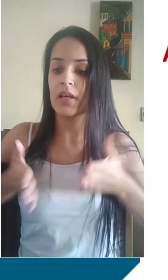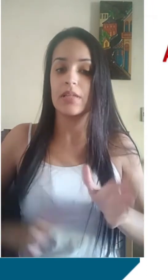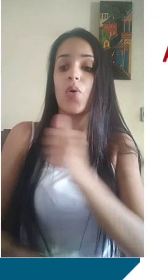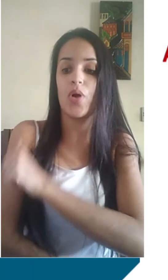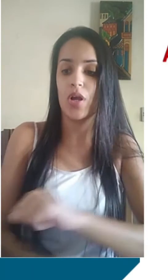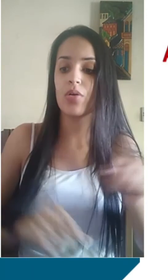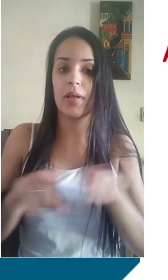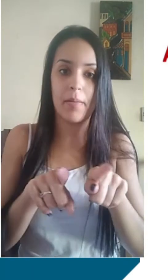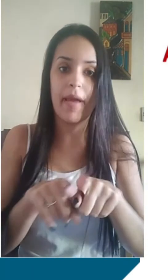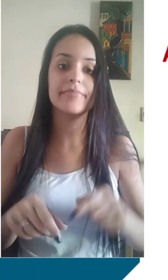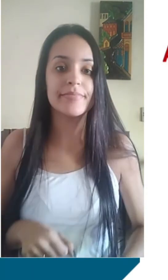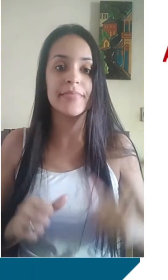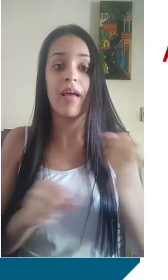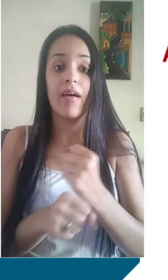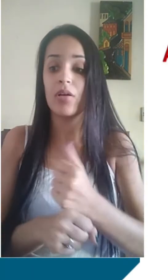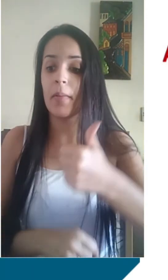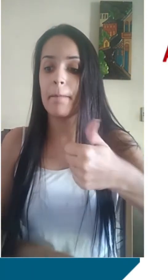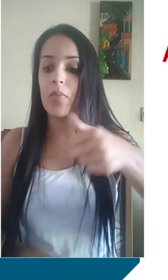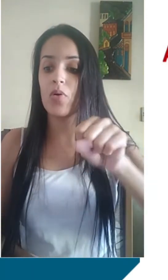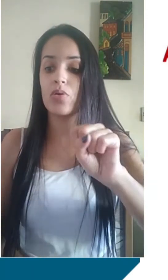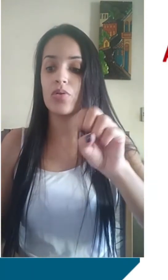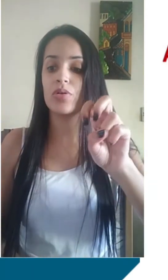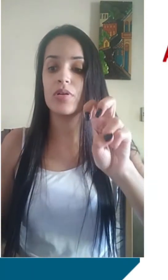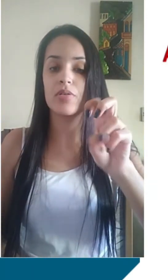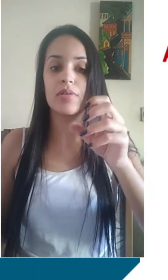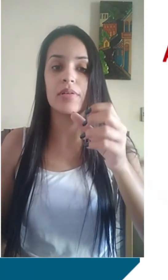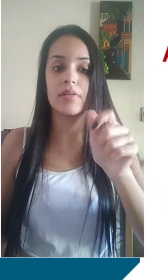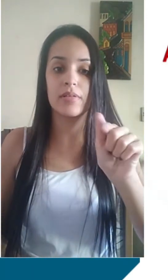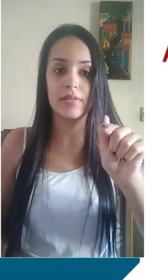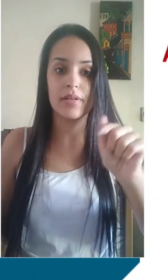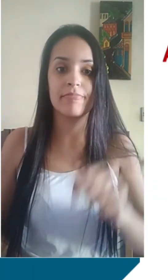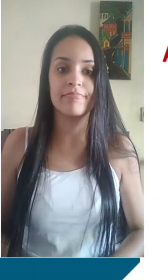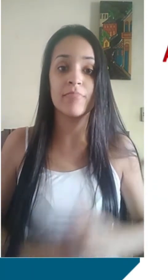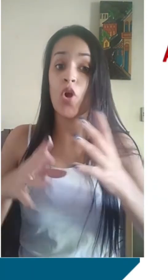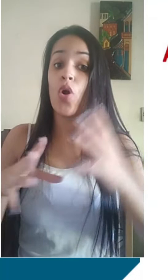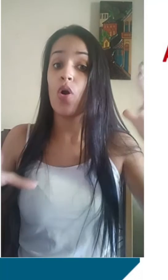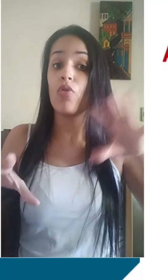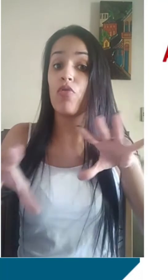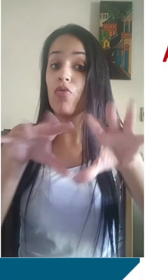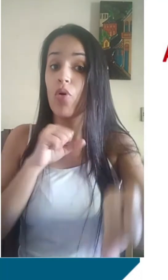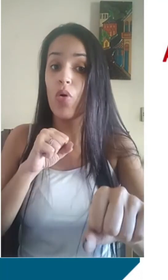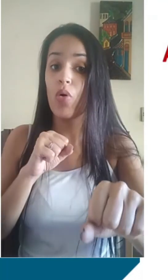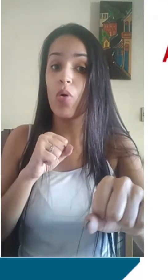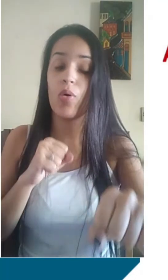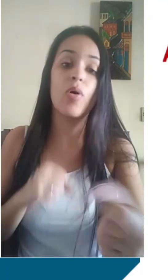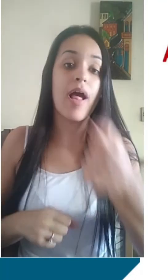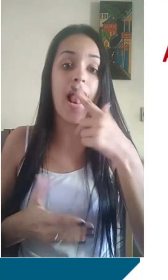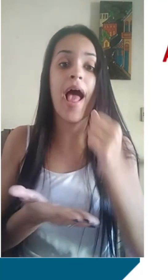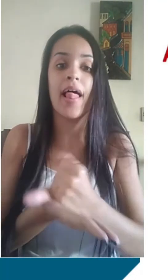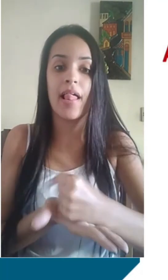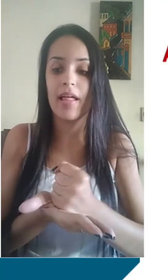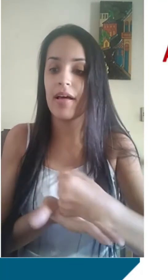1857. Formou-se em farmácia em 1883. Ao longo de sua vida, exerceu